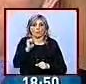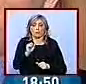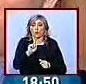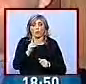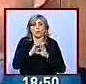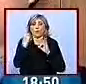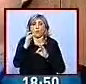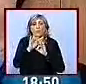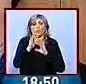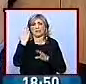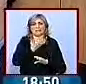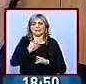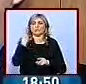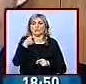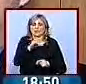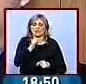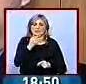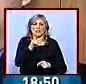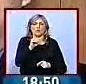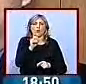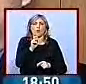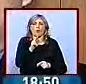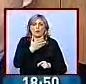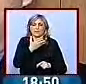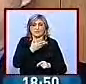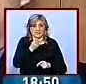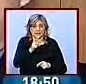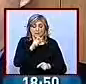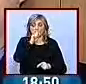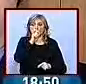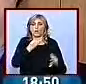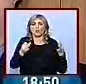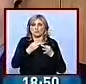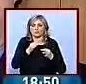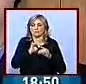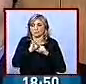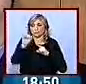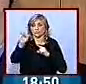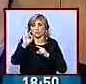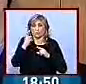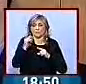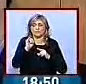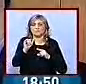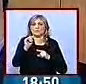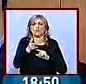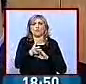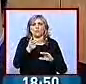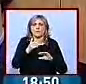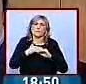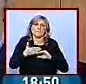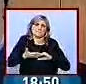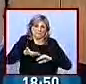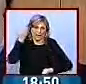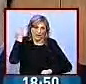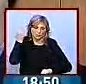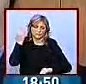helicóptero convencional, mas um ciclorotor, que consegue, digamos, descolar na vertical como um helicóptero, mas consegue atingir velocidades muito maiores